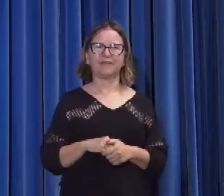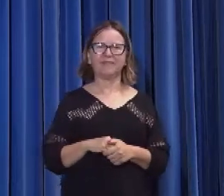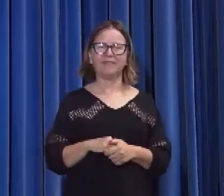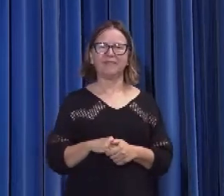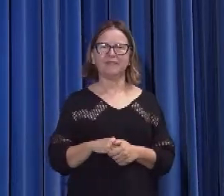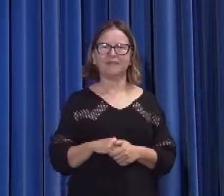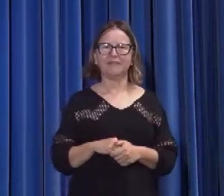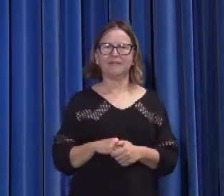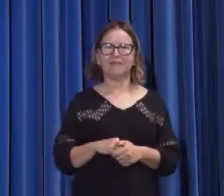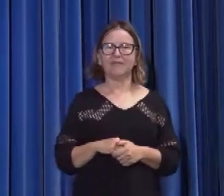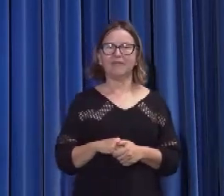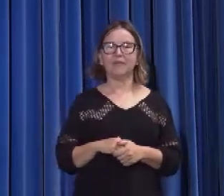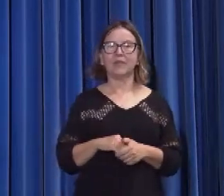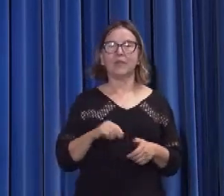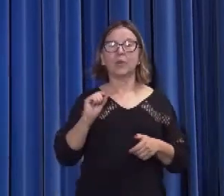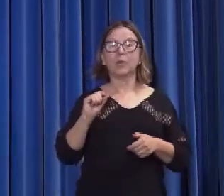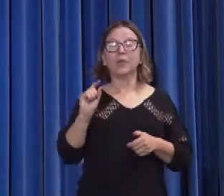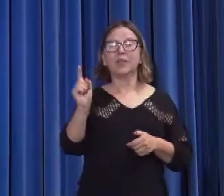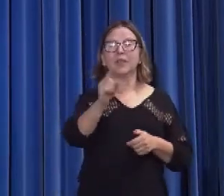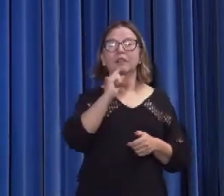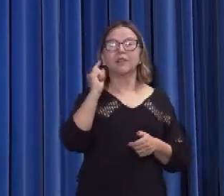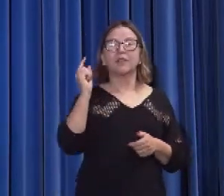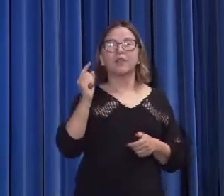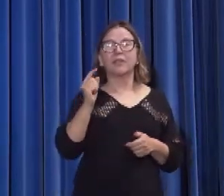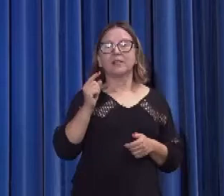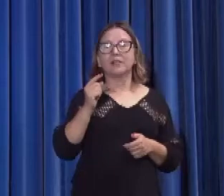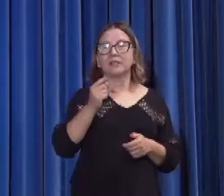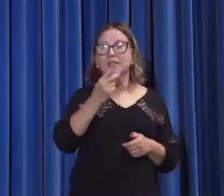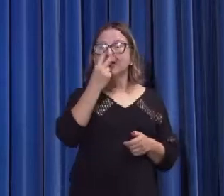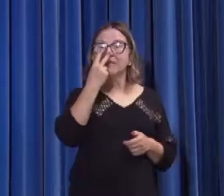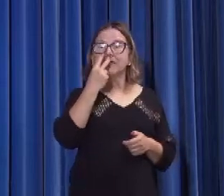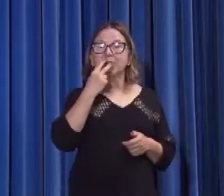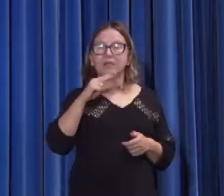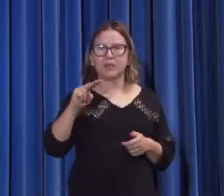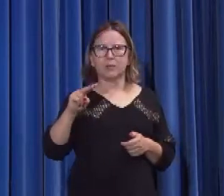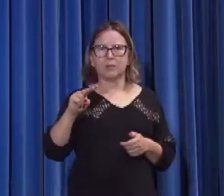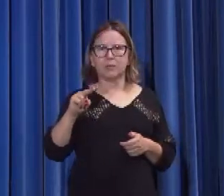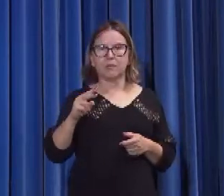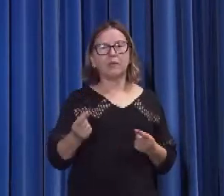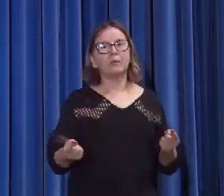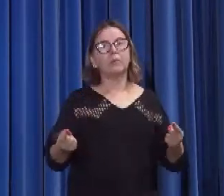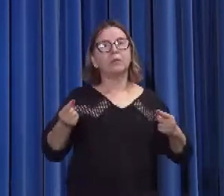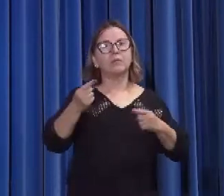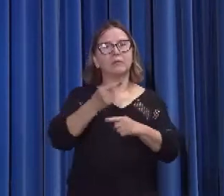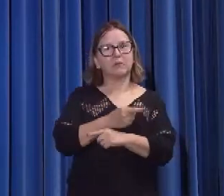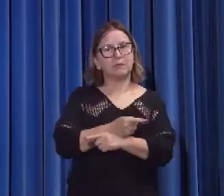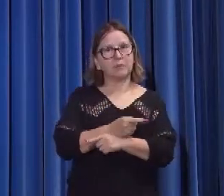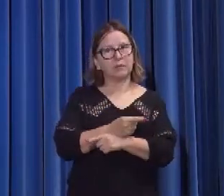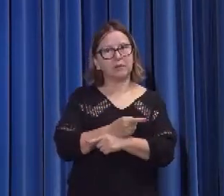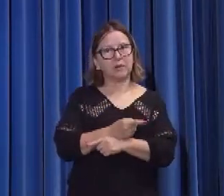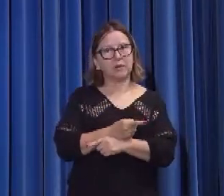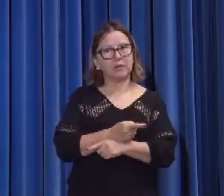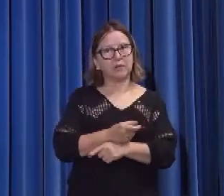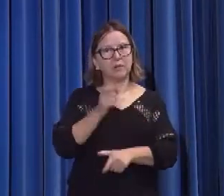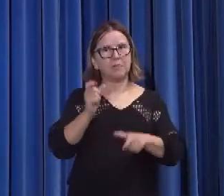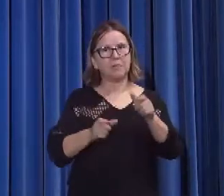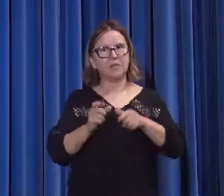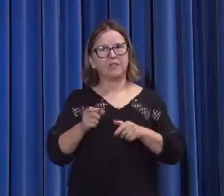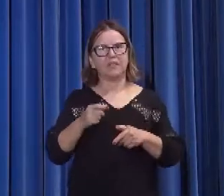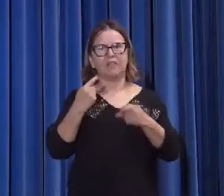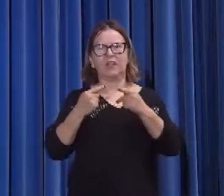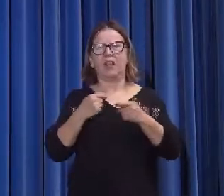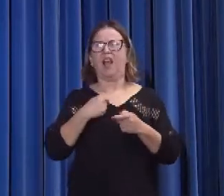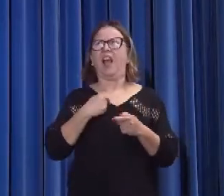O que nós temos visto? Nós temos visto exatamente o contrário hoje em dia. Pessoas que se dizem